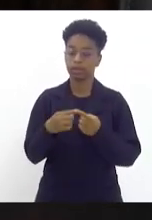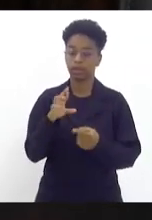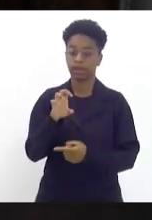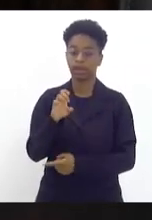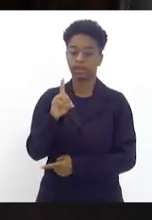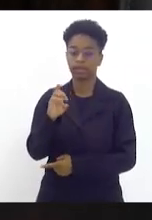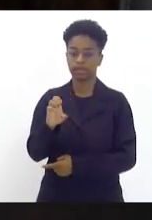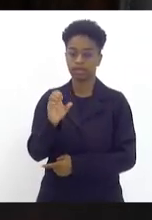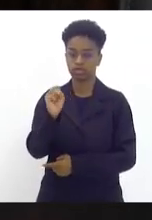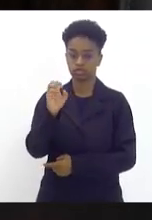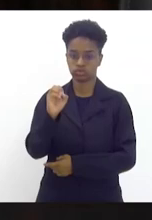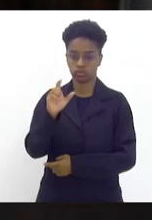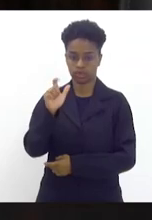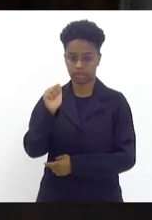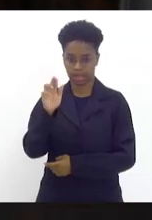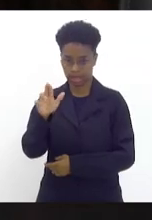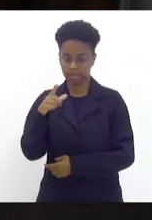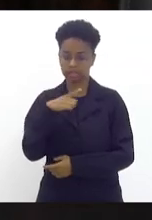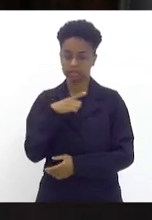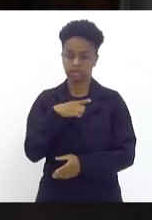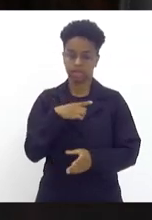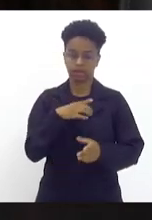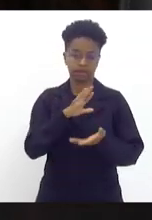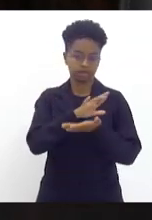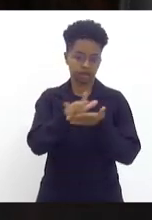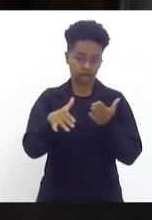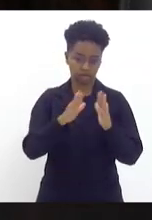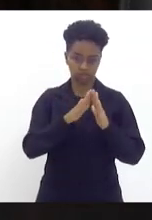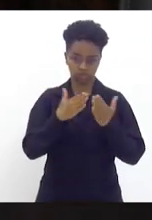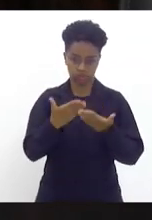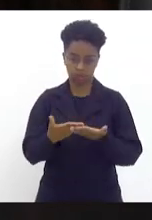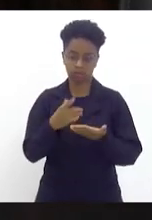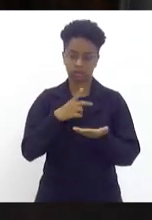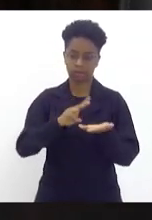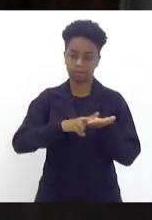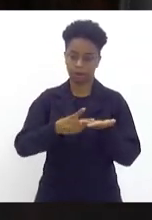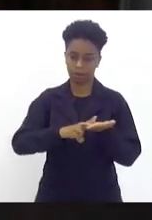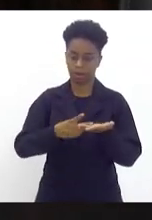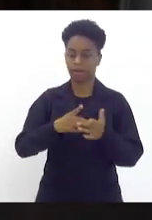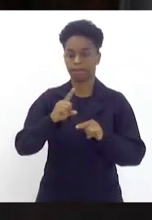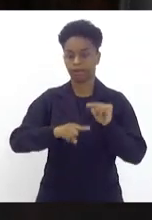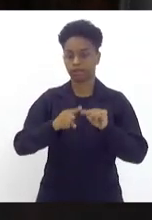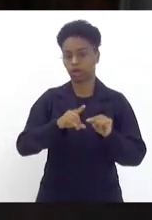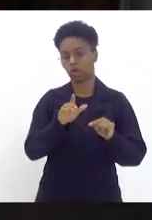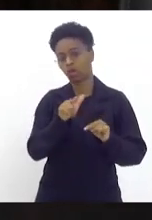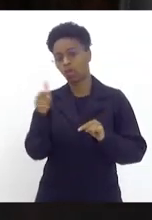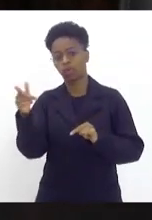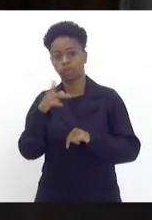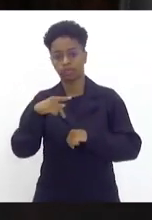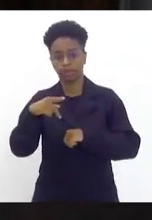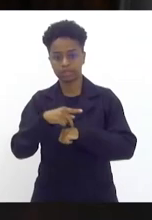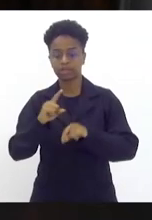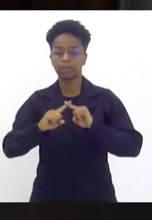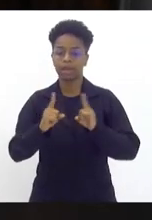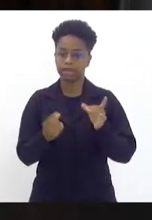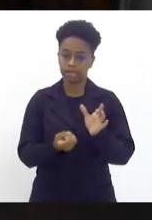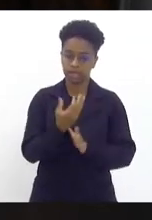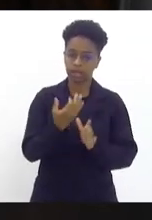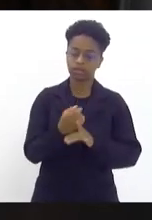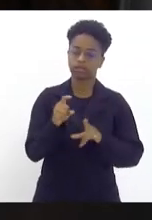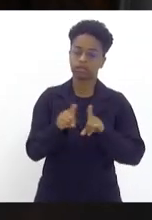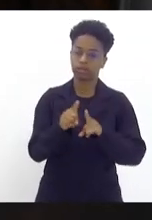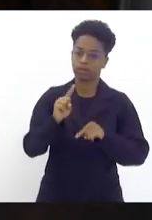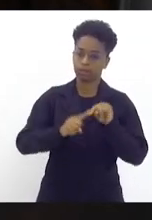escolas, já vem, né, traduzindo muito material de fora, mas produzindo muito material